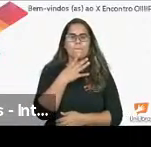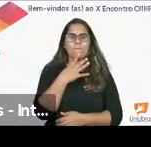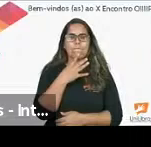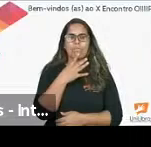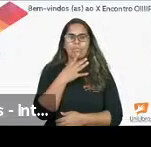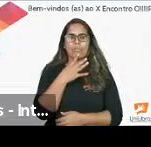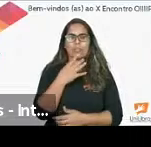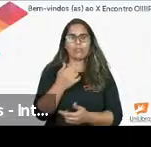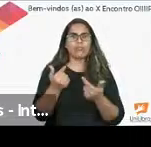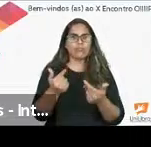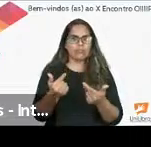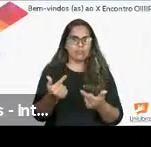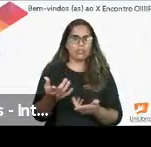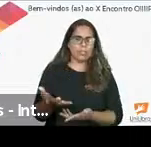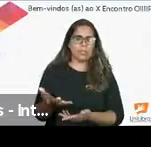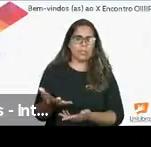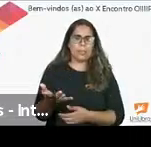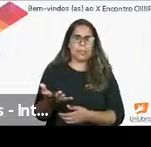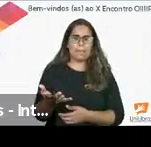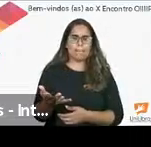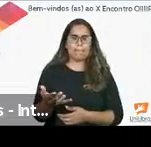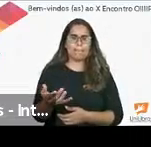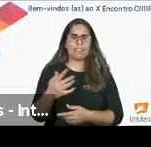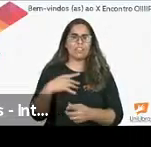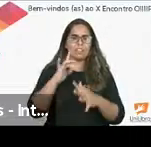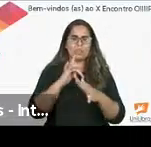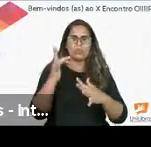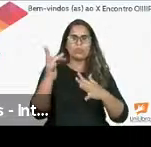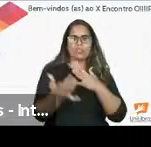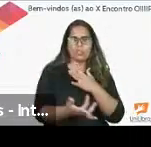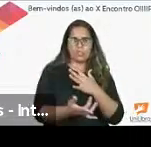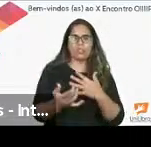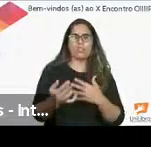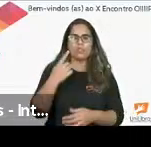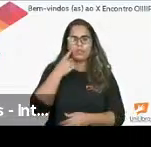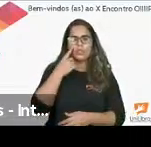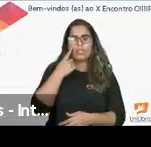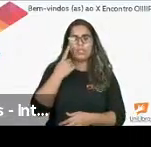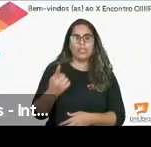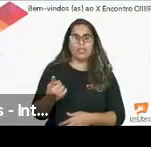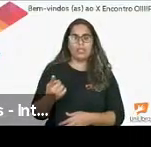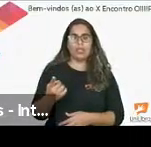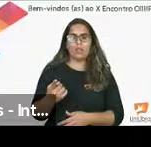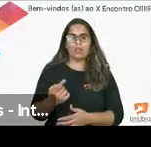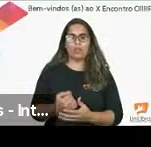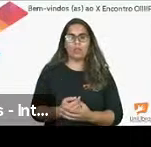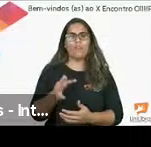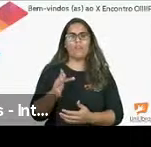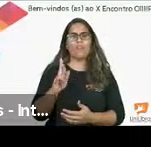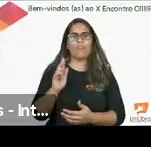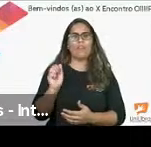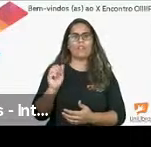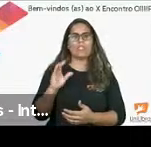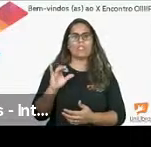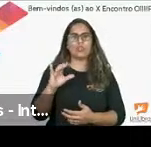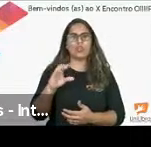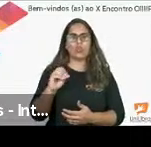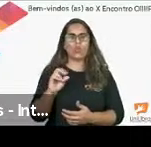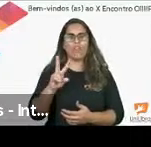fortuitamente, né, por meios de redes sociais, entende, Francisco Varela. E o